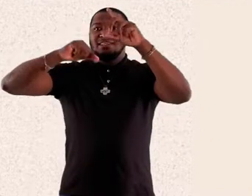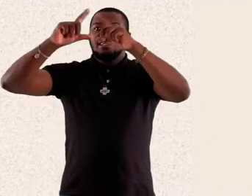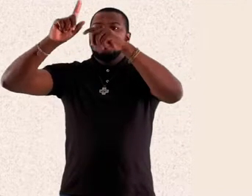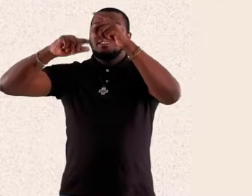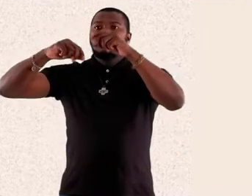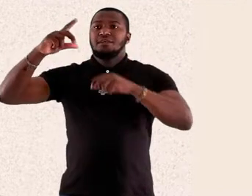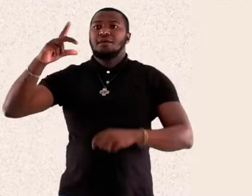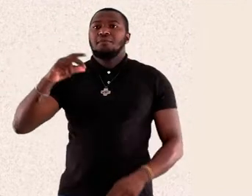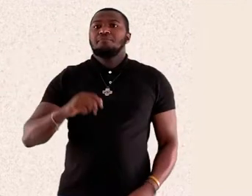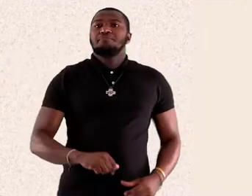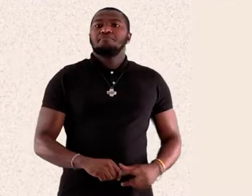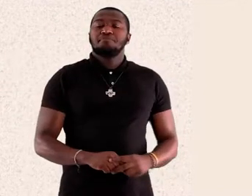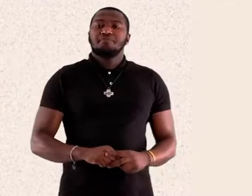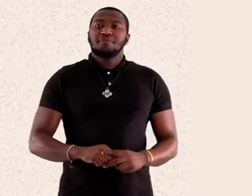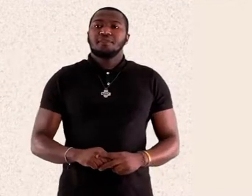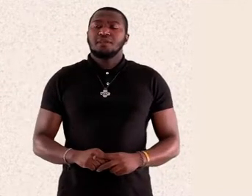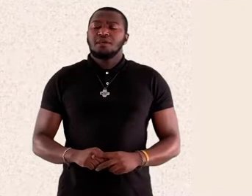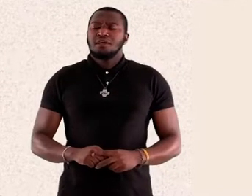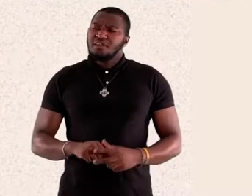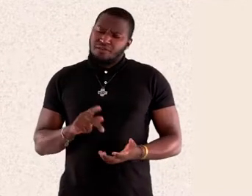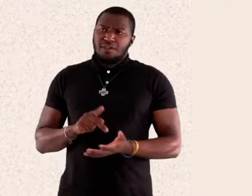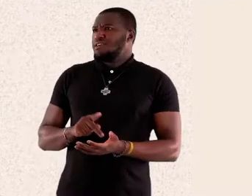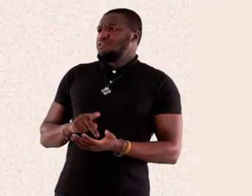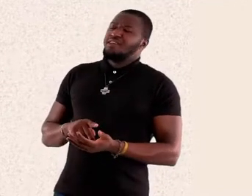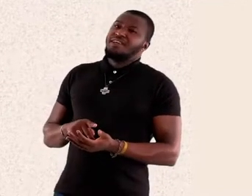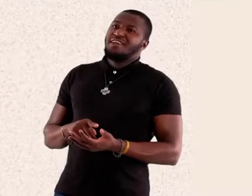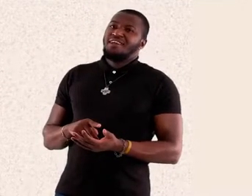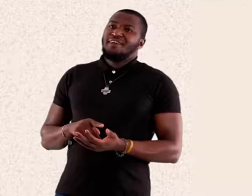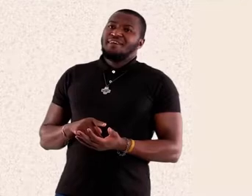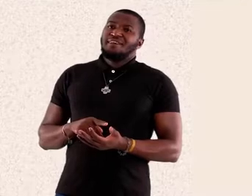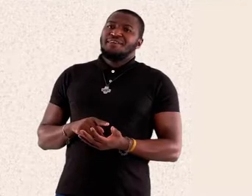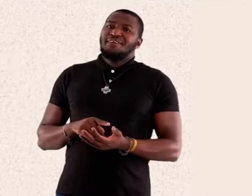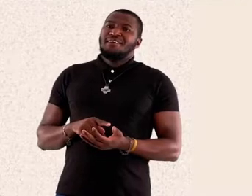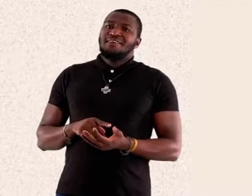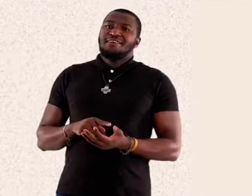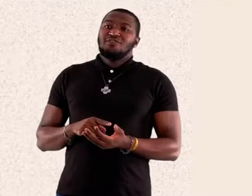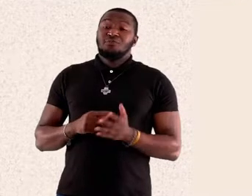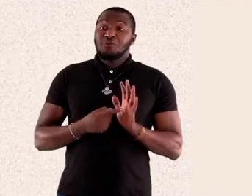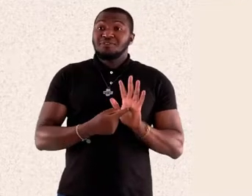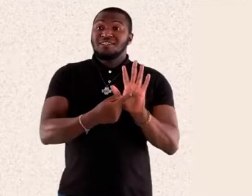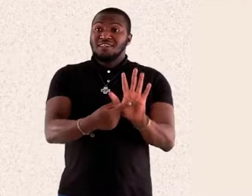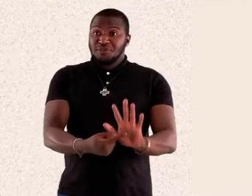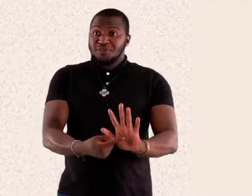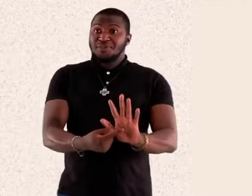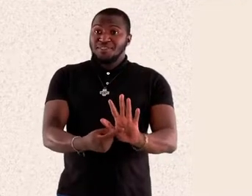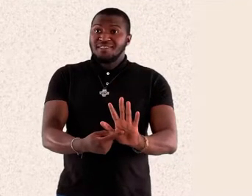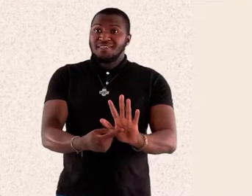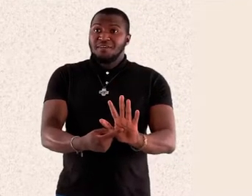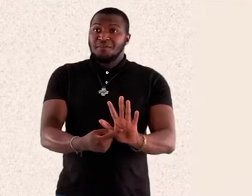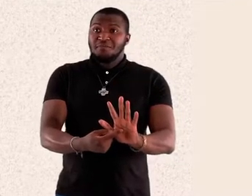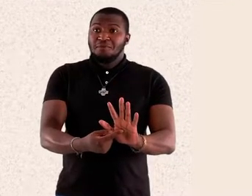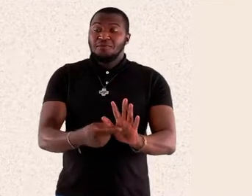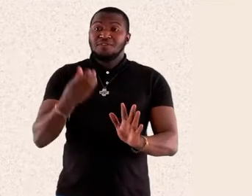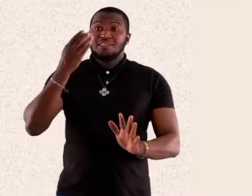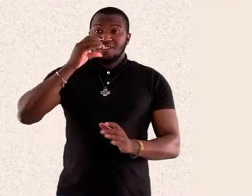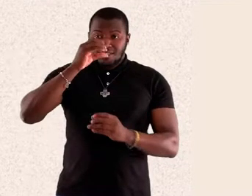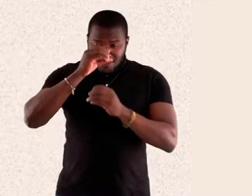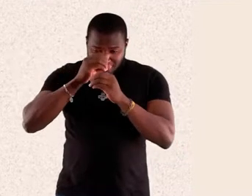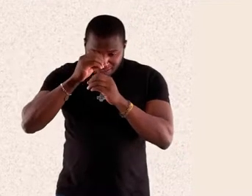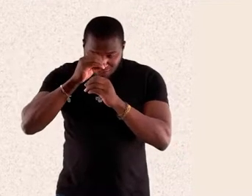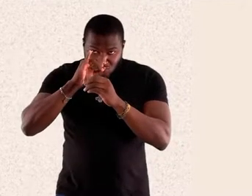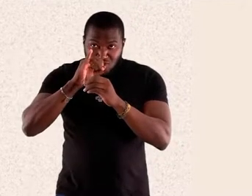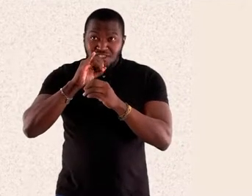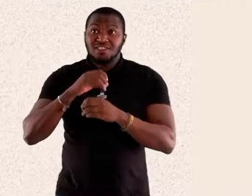o e de fato isso foi comprovado né pelos cientistas de que os